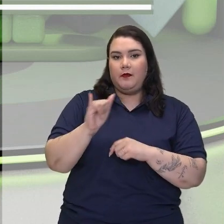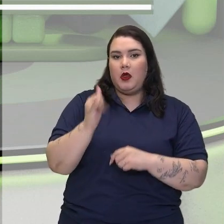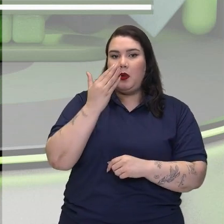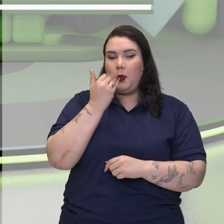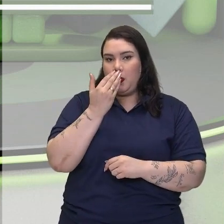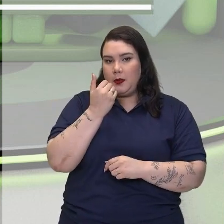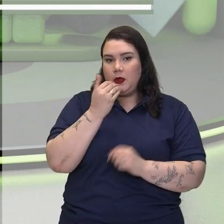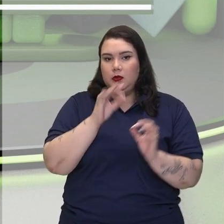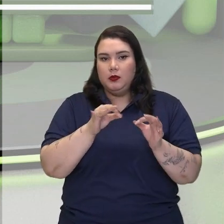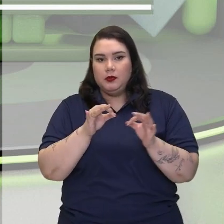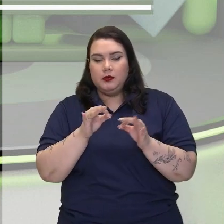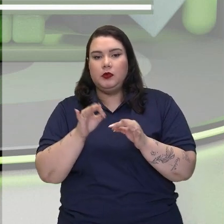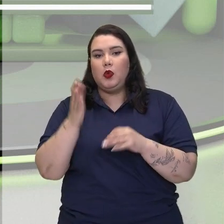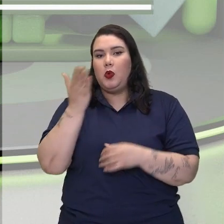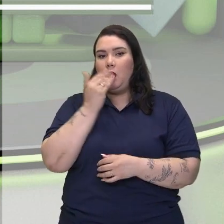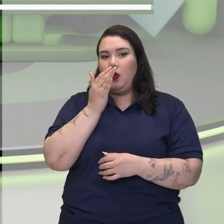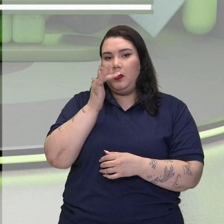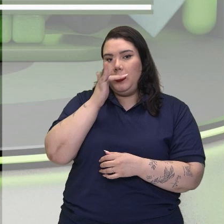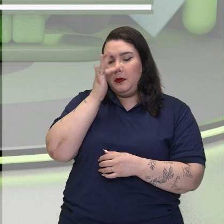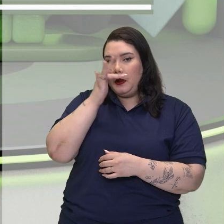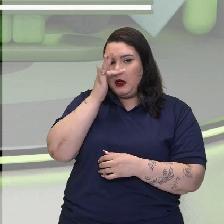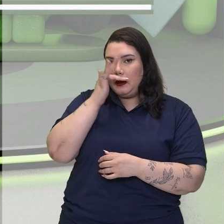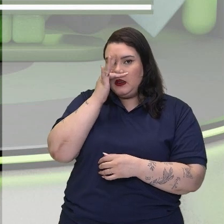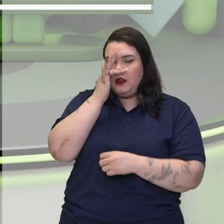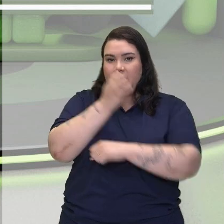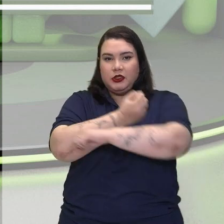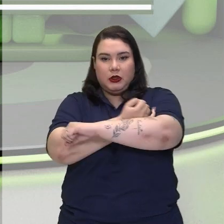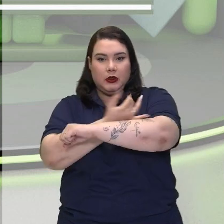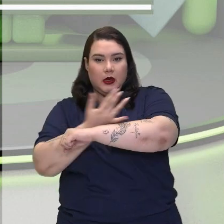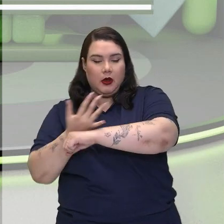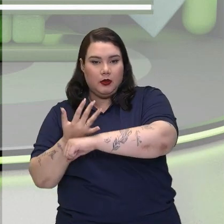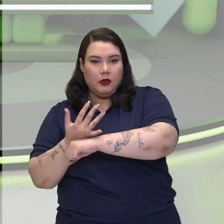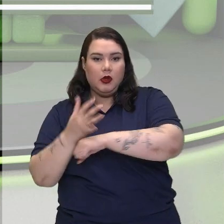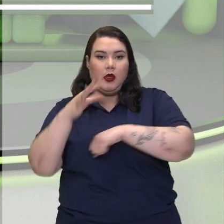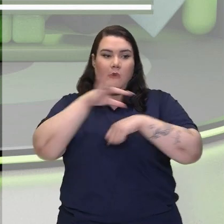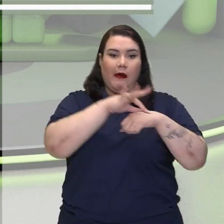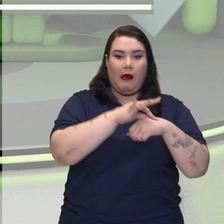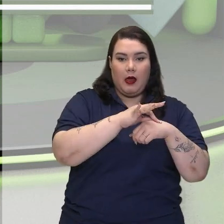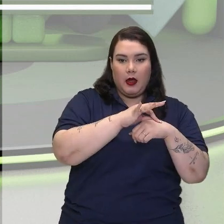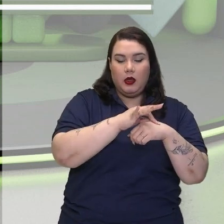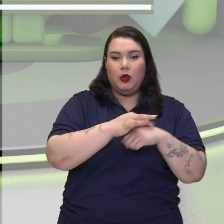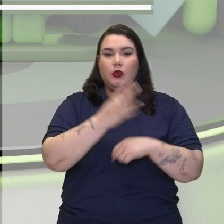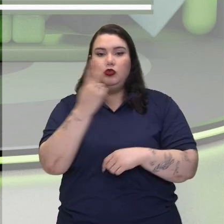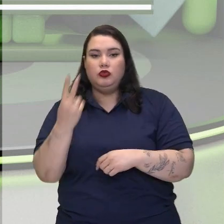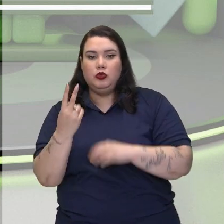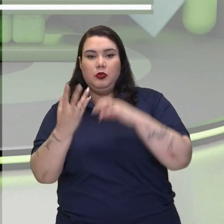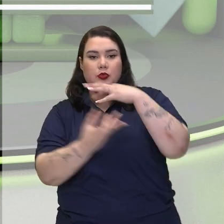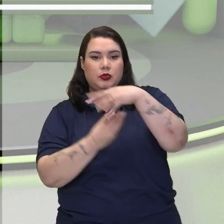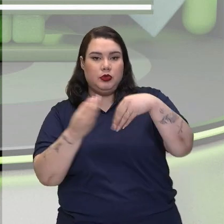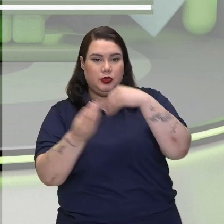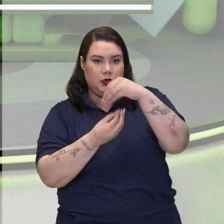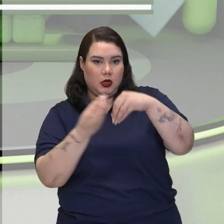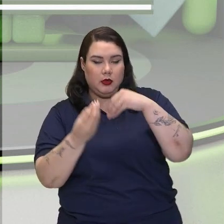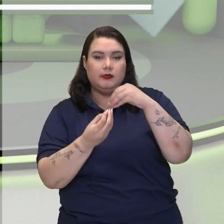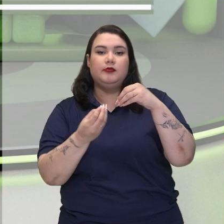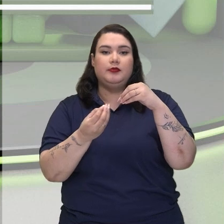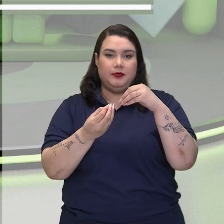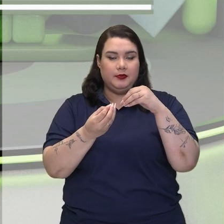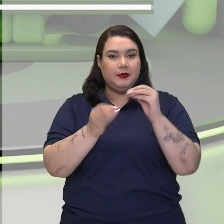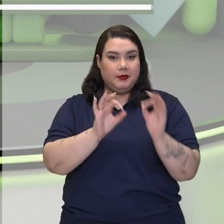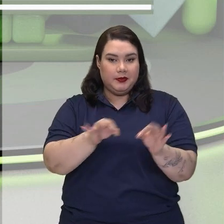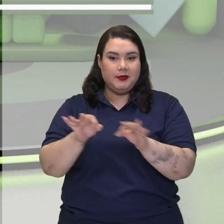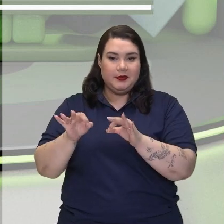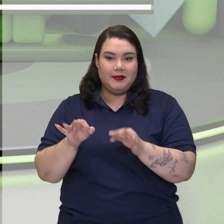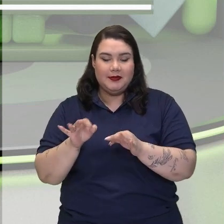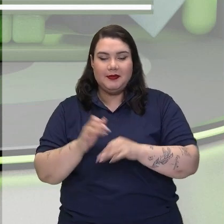na natureza. Herbívoro, vegetais e plantas; carnívoros, carne; e onívoros, tanto vegetais e plantas quanto